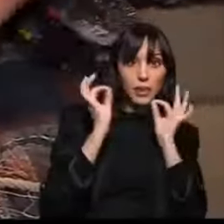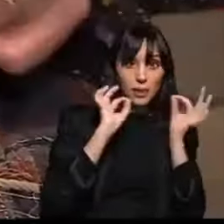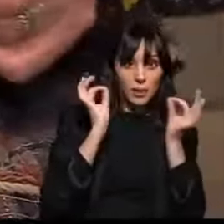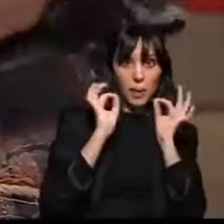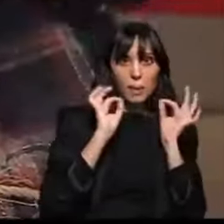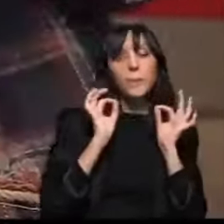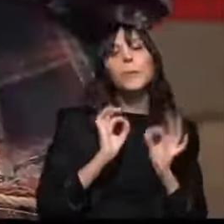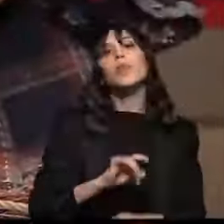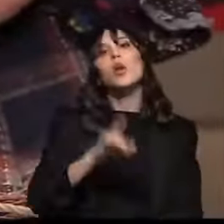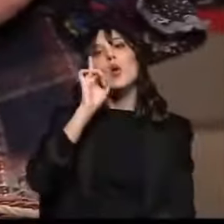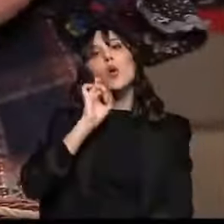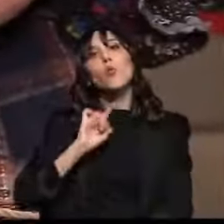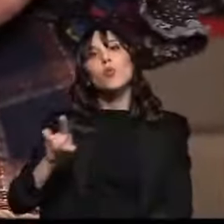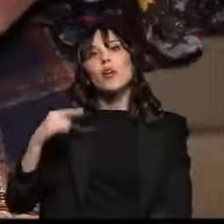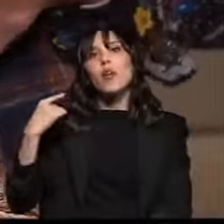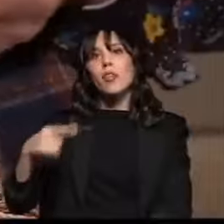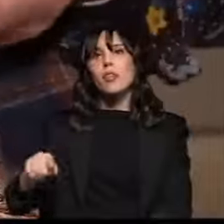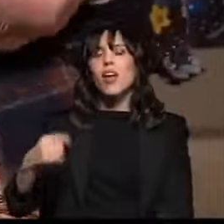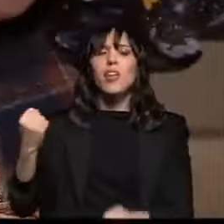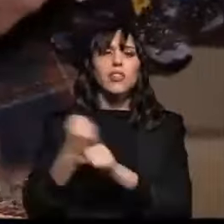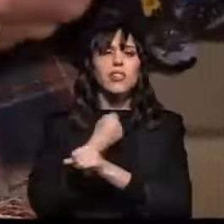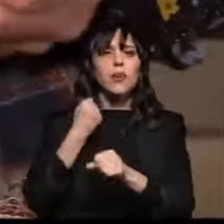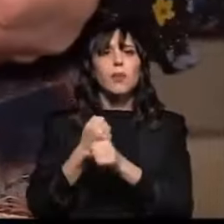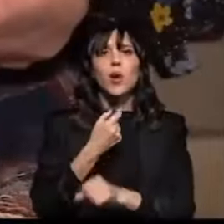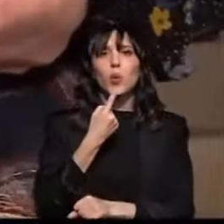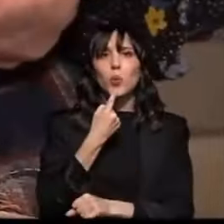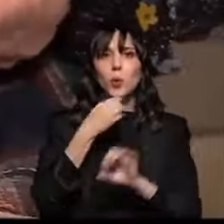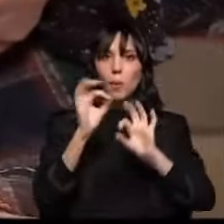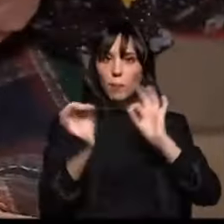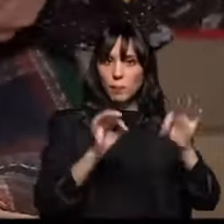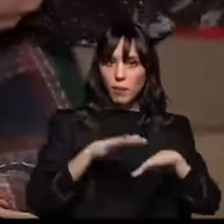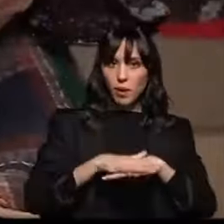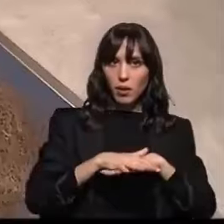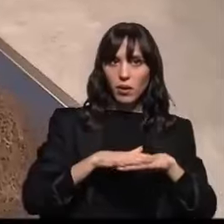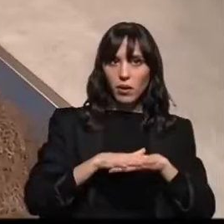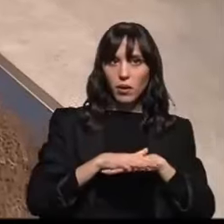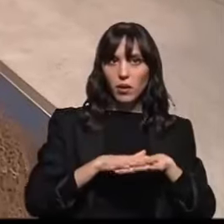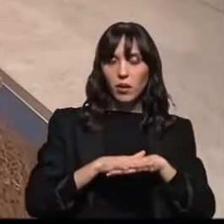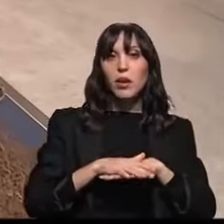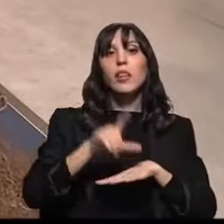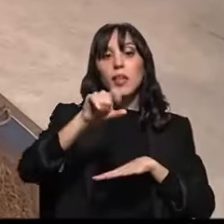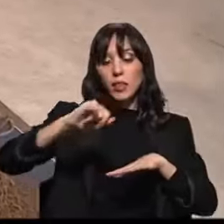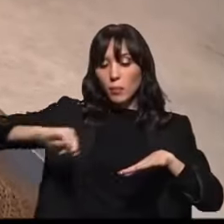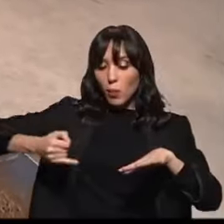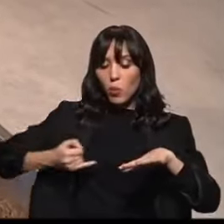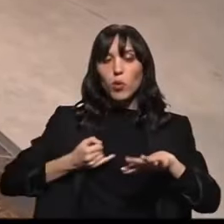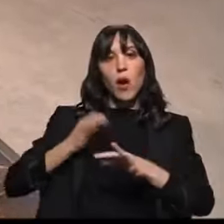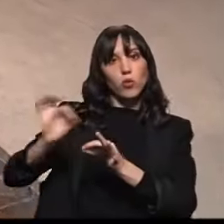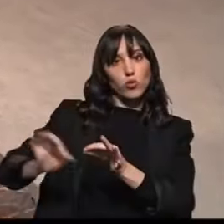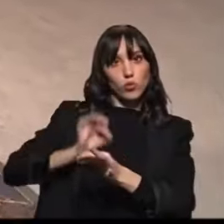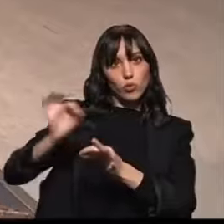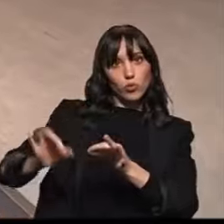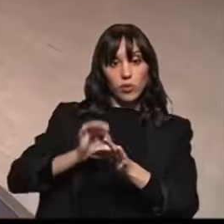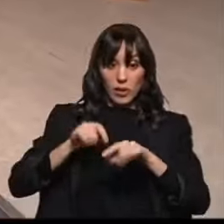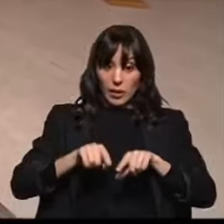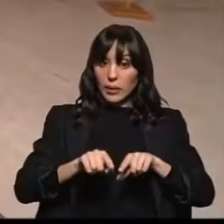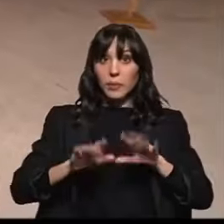A mulher tinha toda a canseira. Arranjar a rede. Desde cozer os buracos das redes. Pois. Ali, não